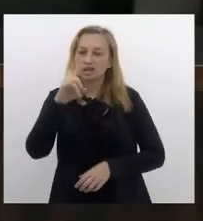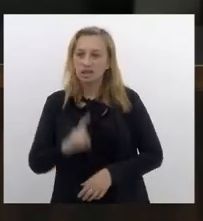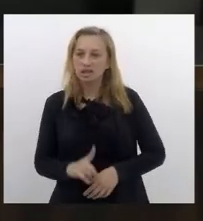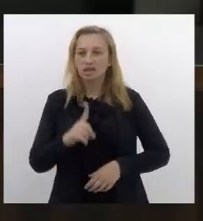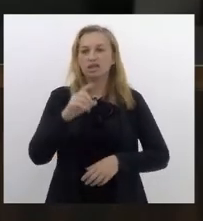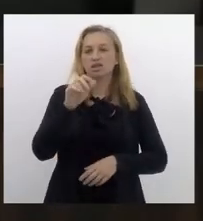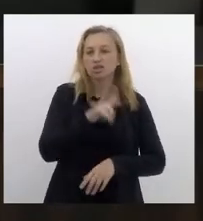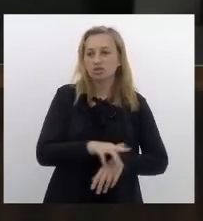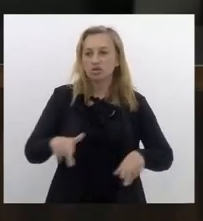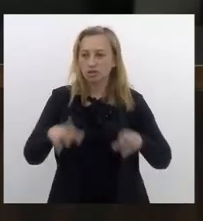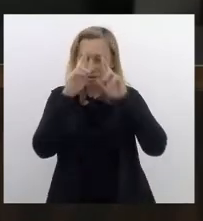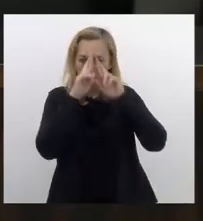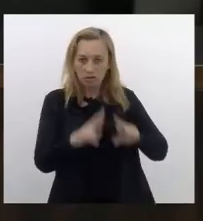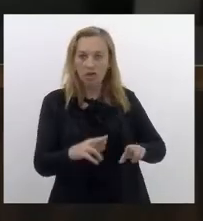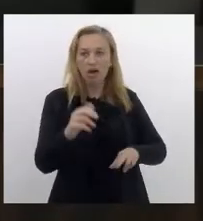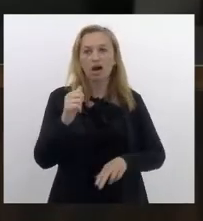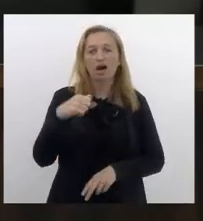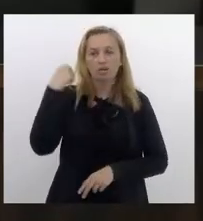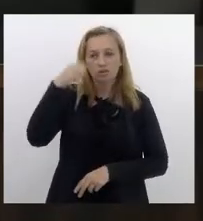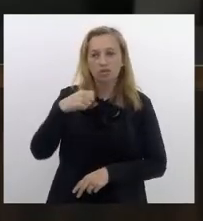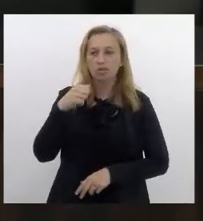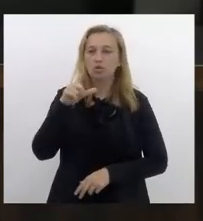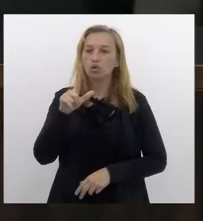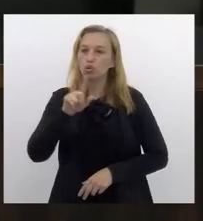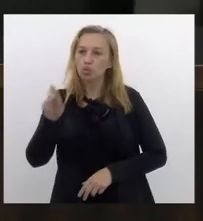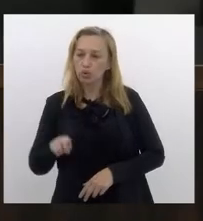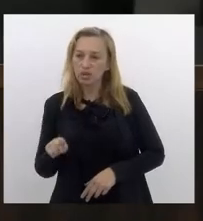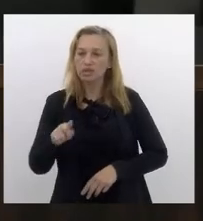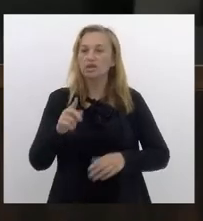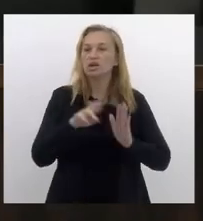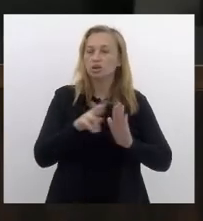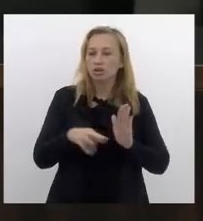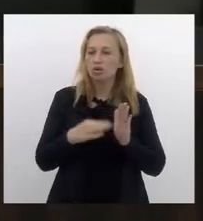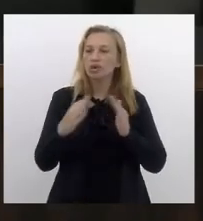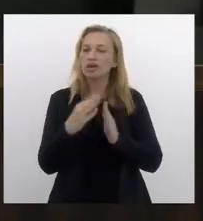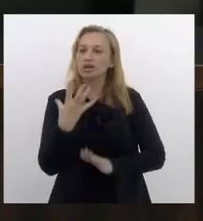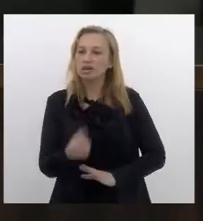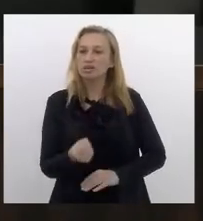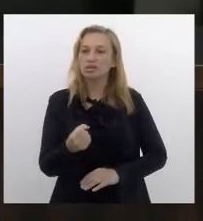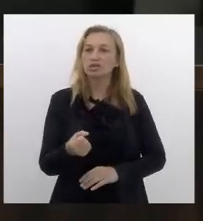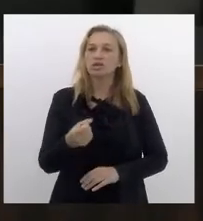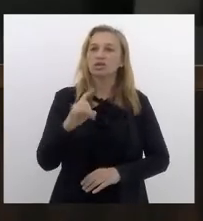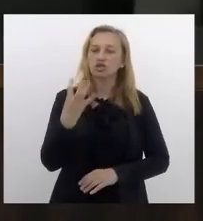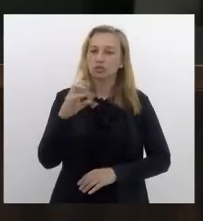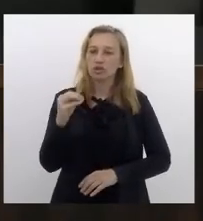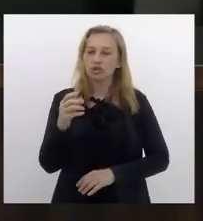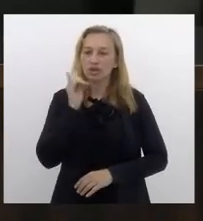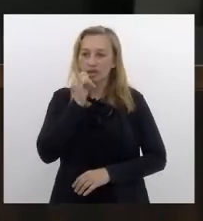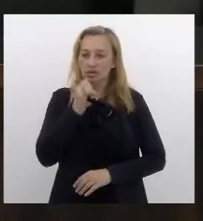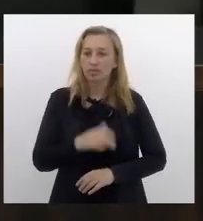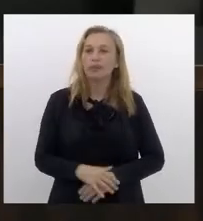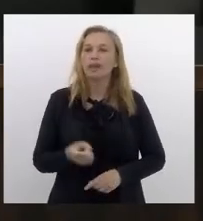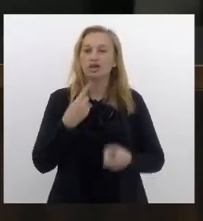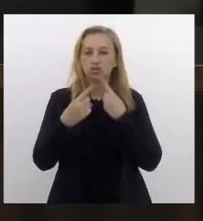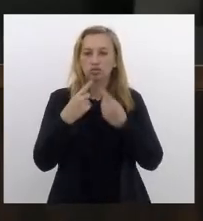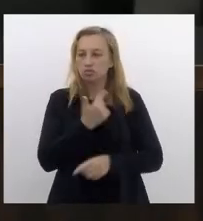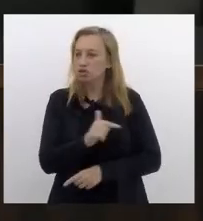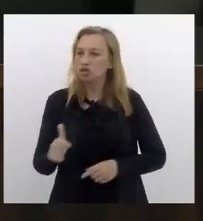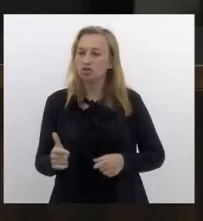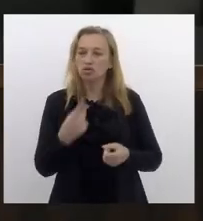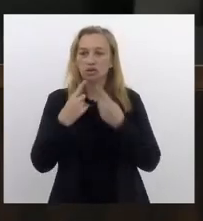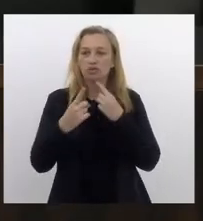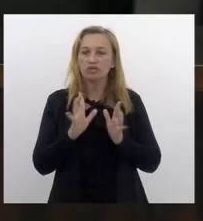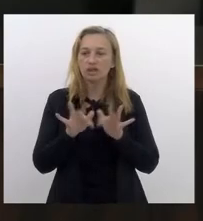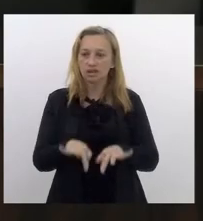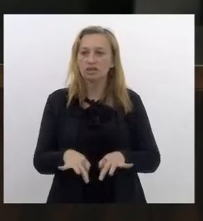à diversidade ao ator Luiz Lobianco. Parecer da Comissão de Normas Internas e Proporções Externas, favorável, relator Chico Machado. Em discussão, não havendo que aquele discutir,